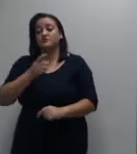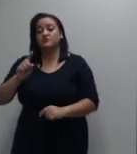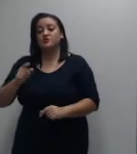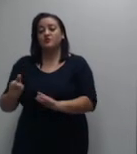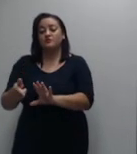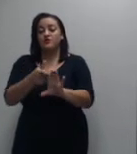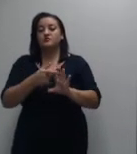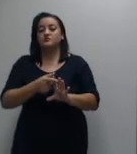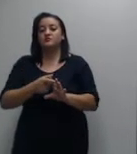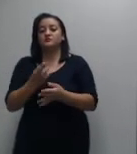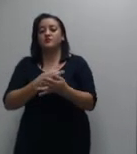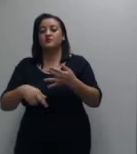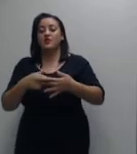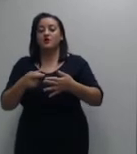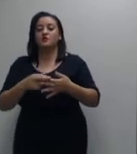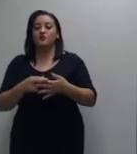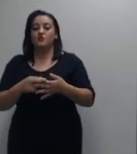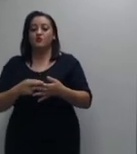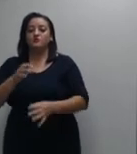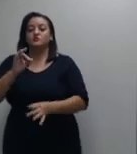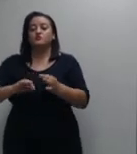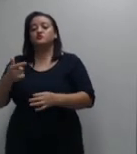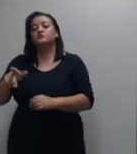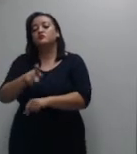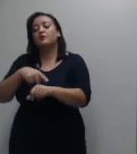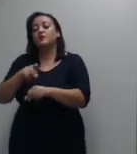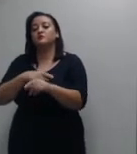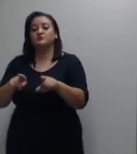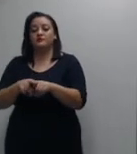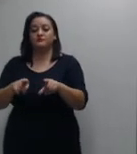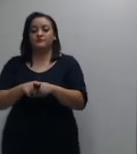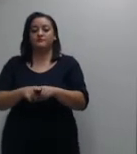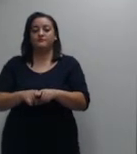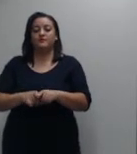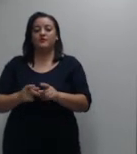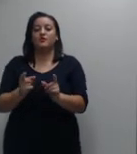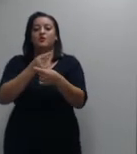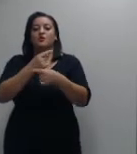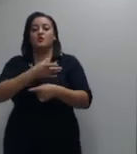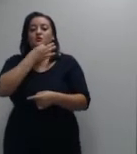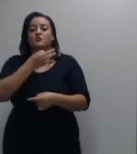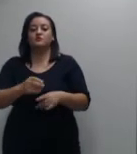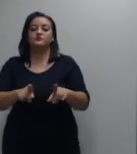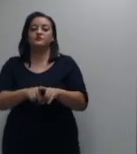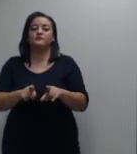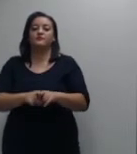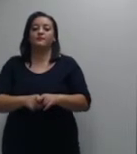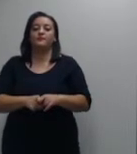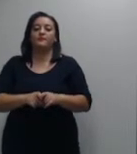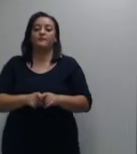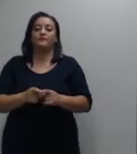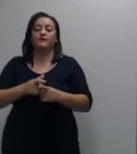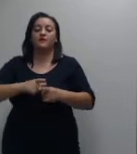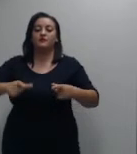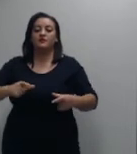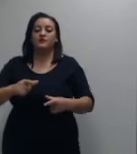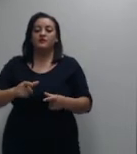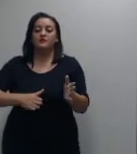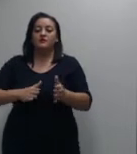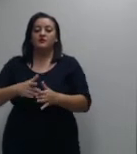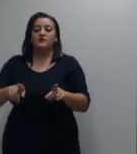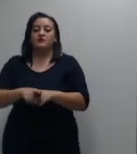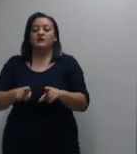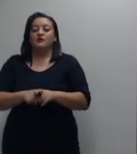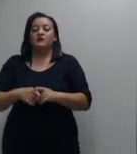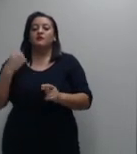do recurso interposto pelo juiz estejam contra a mencionada decisão bem como o transcurso de longo tempo desde sua prolação é